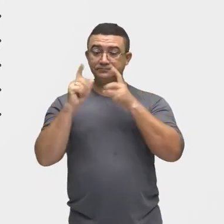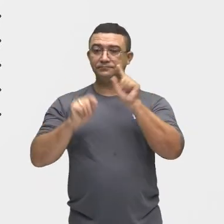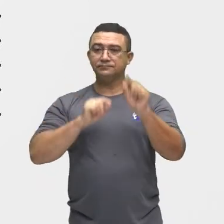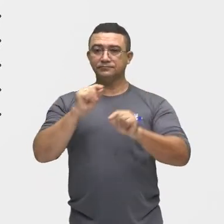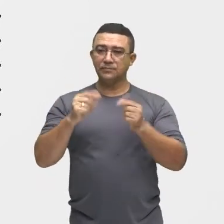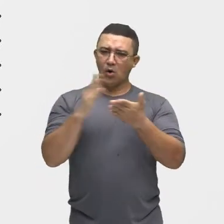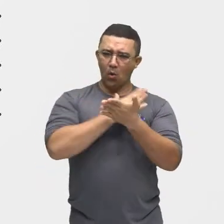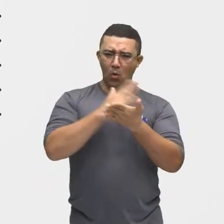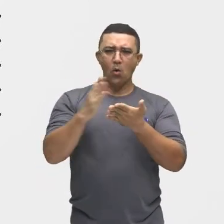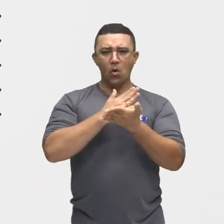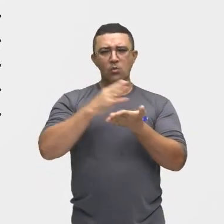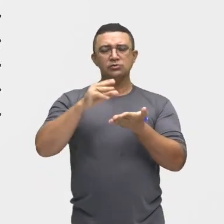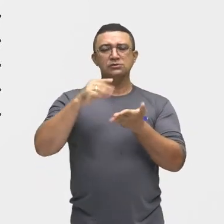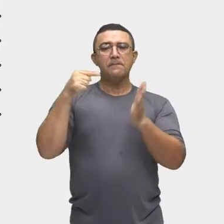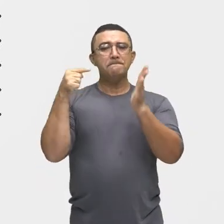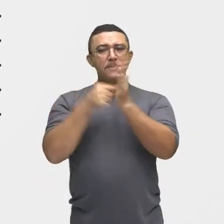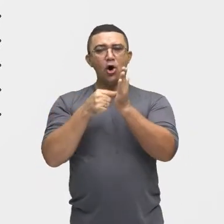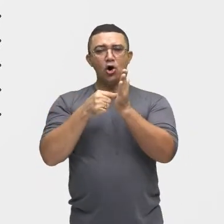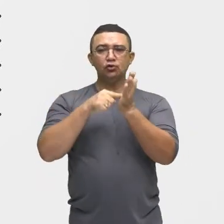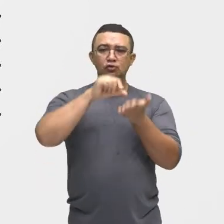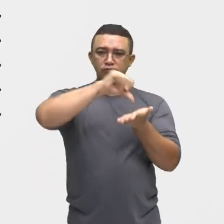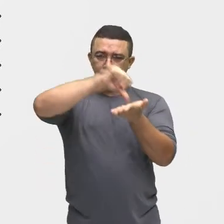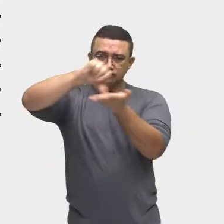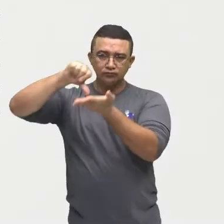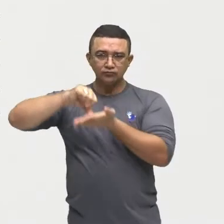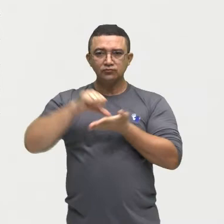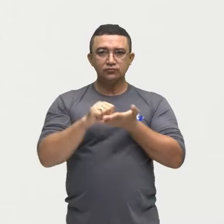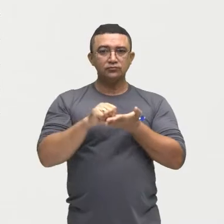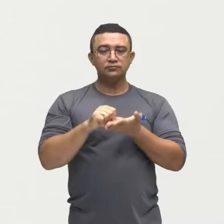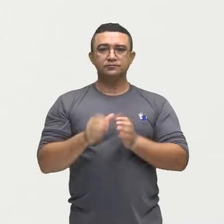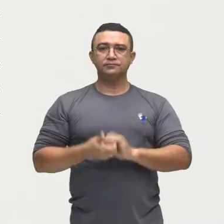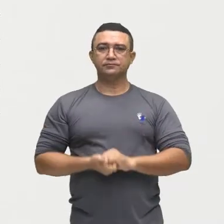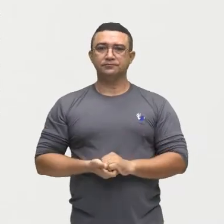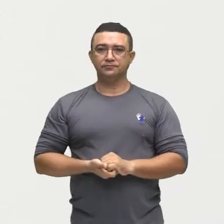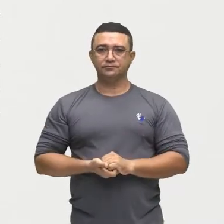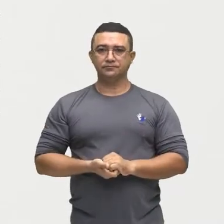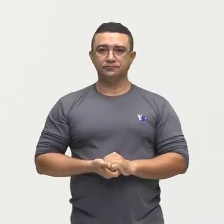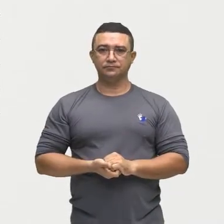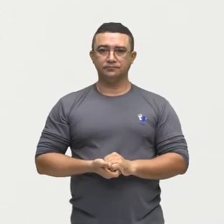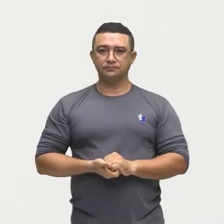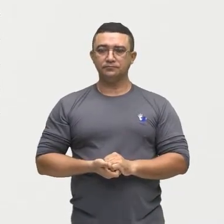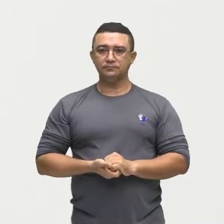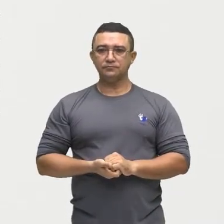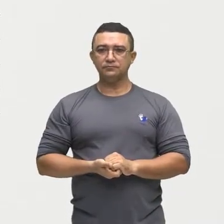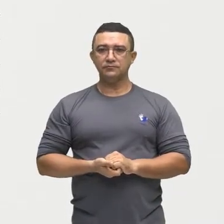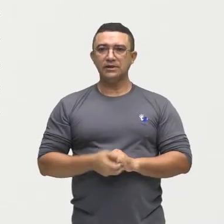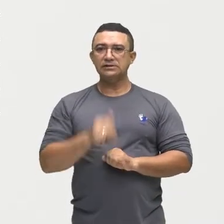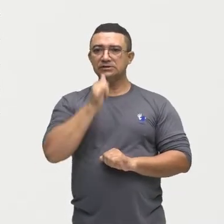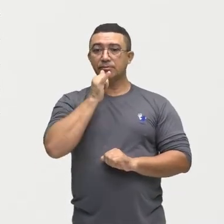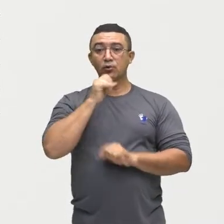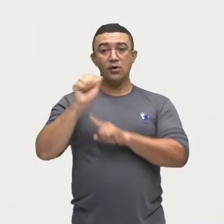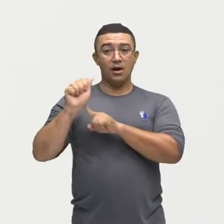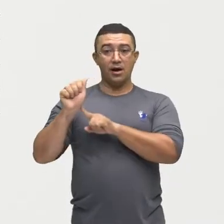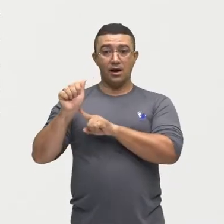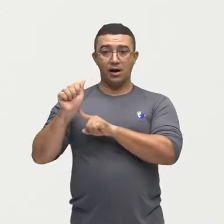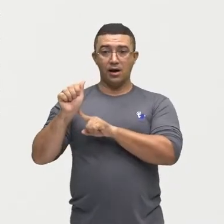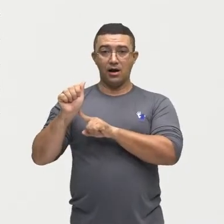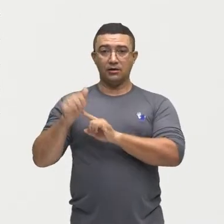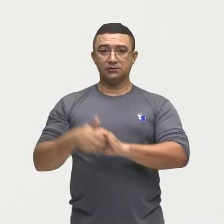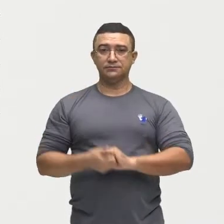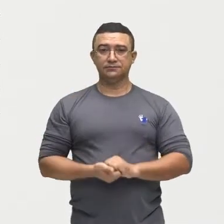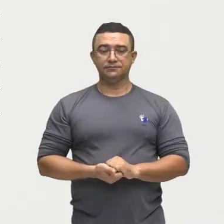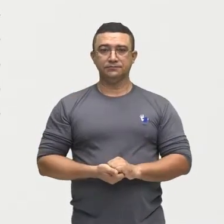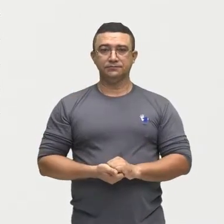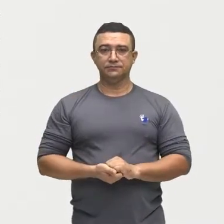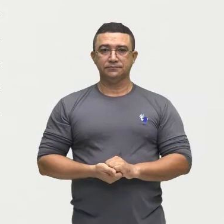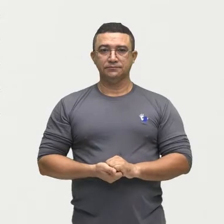algumas coordenadas, tá bom? Então a gente tem aqui, olha, vou começar aqui por esse ponto A, olha, aqui a gente tem um pontinho,